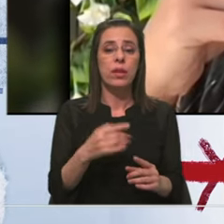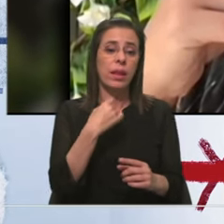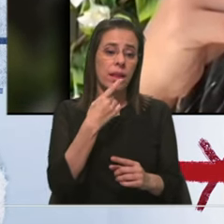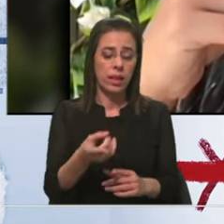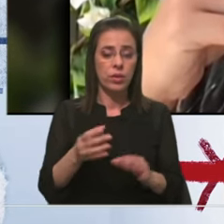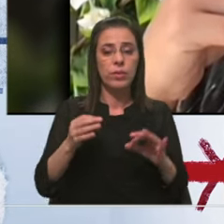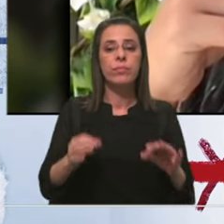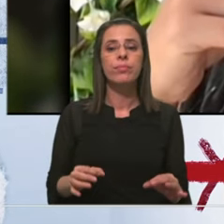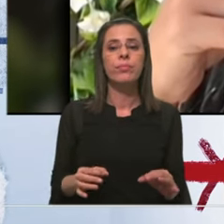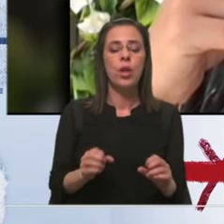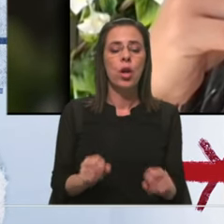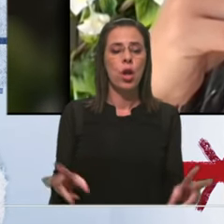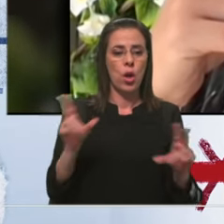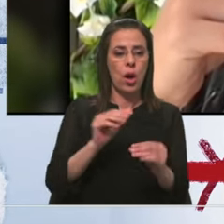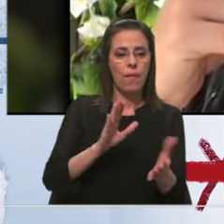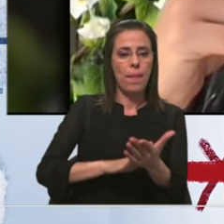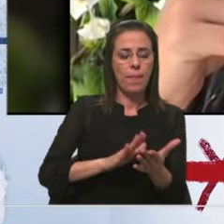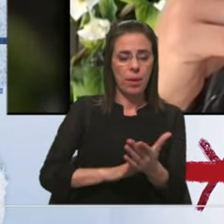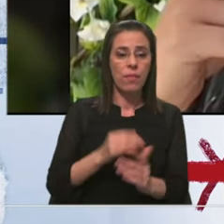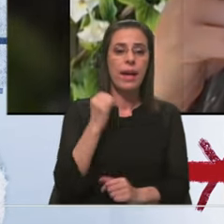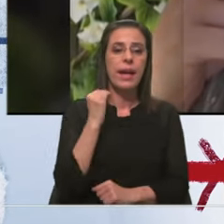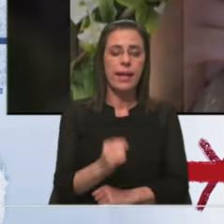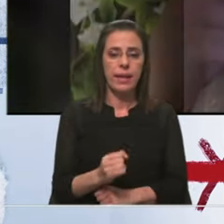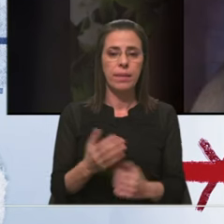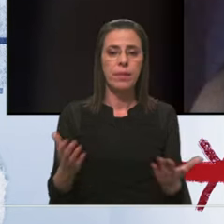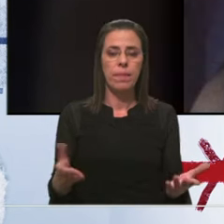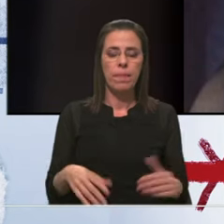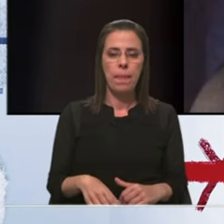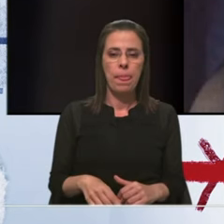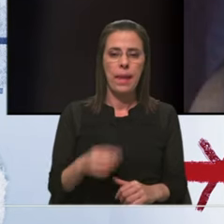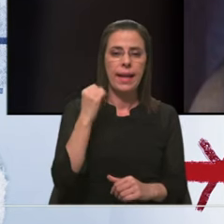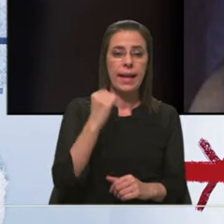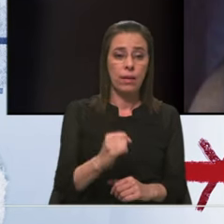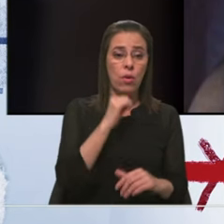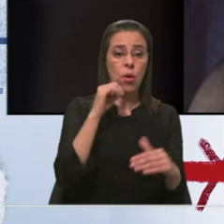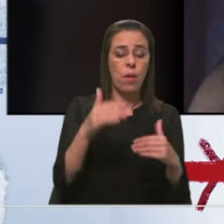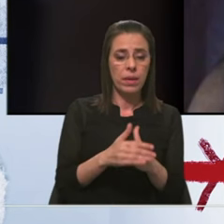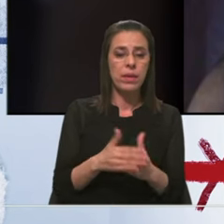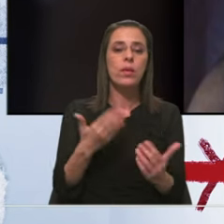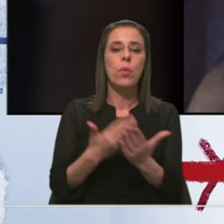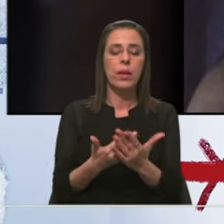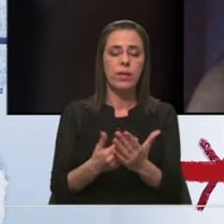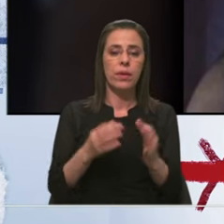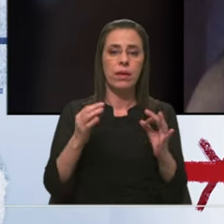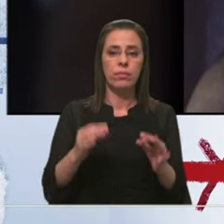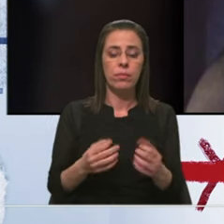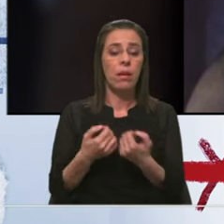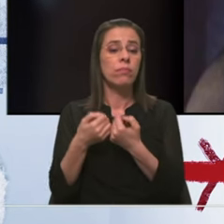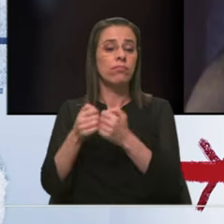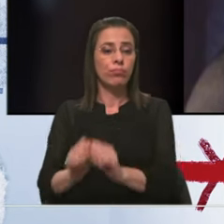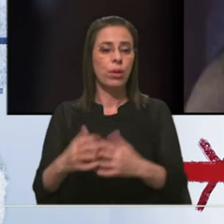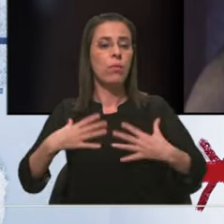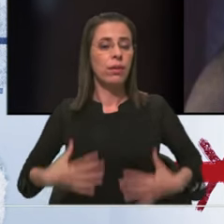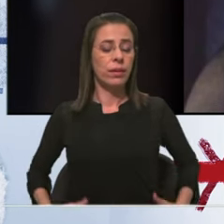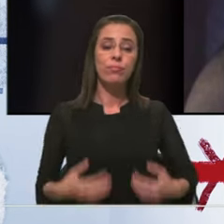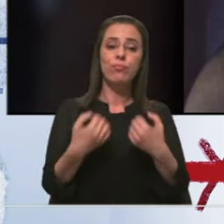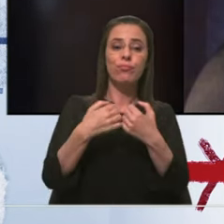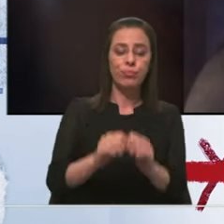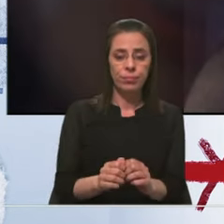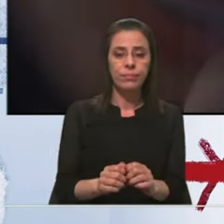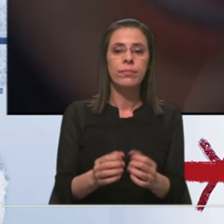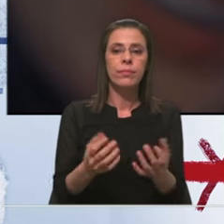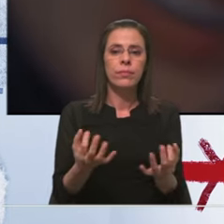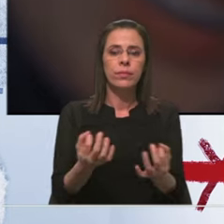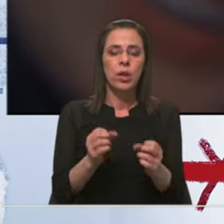garante ter novas provas do crime e falamos de dos crimes de homicídio qualificado e profanação de cadáver que